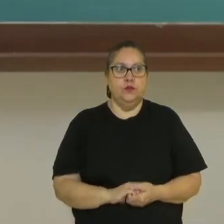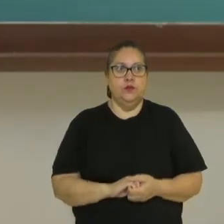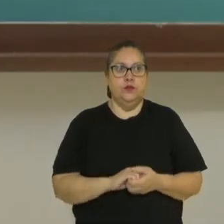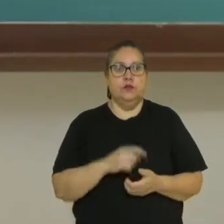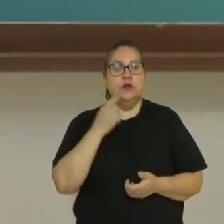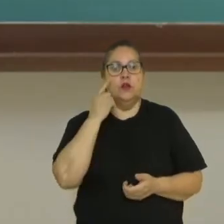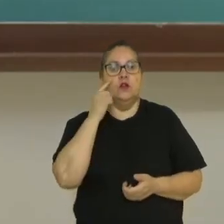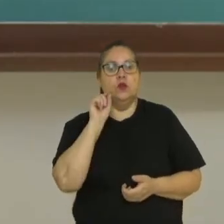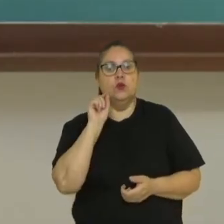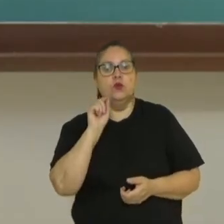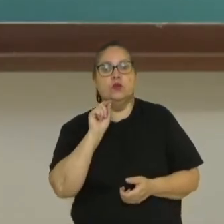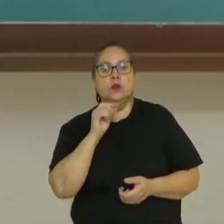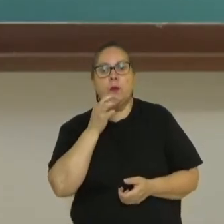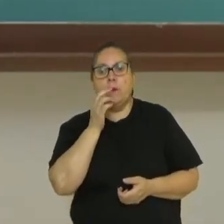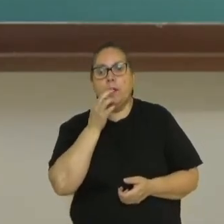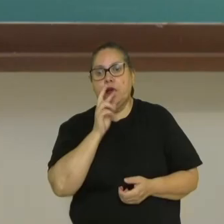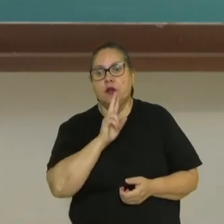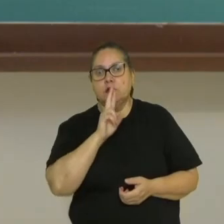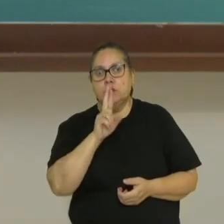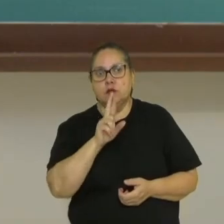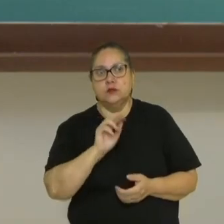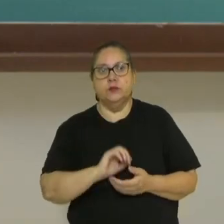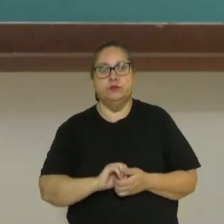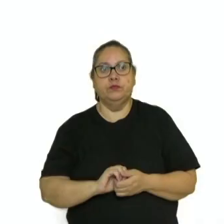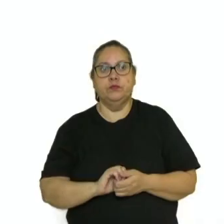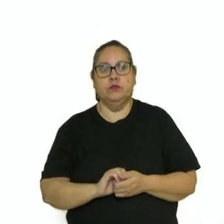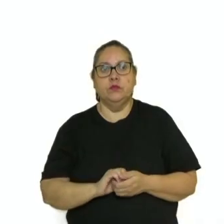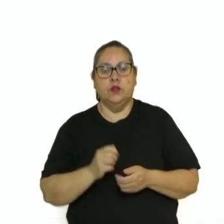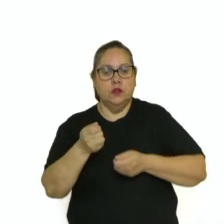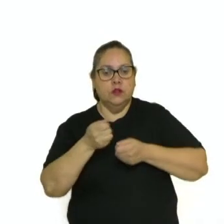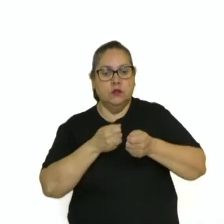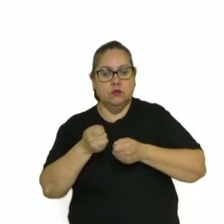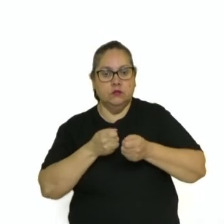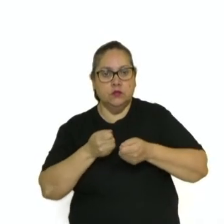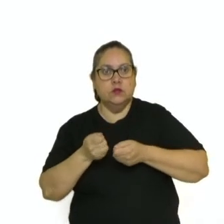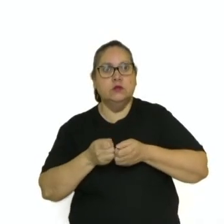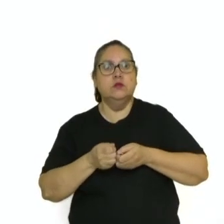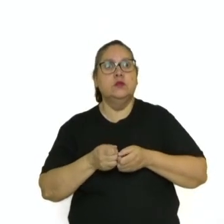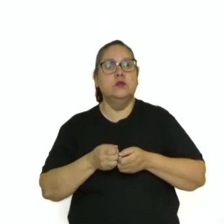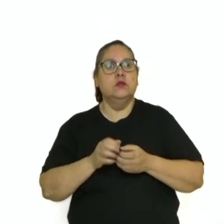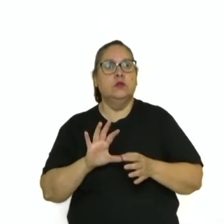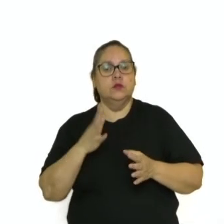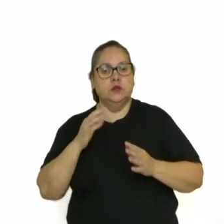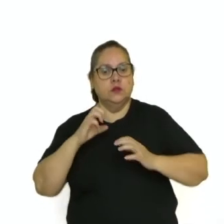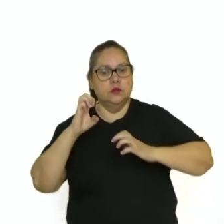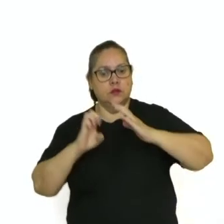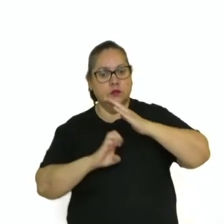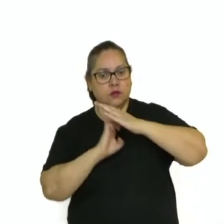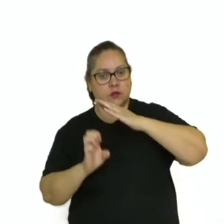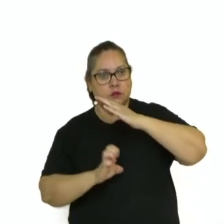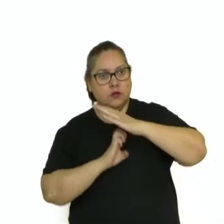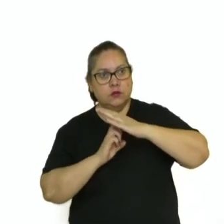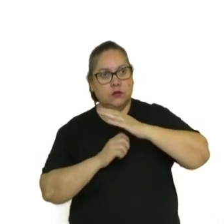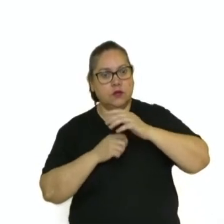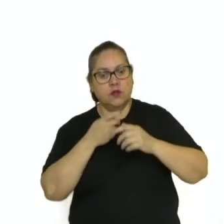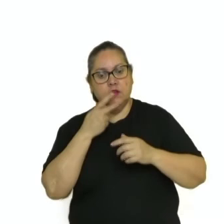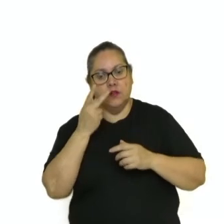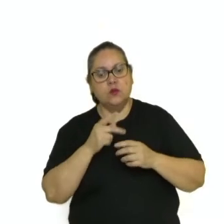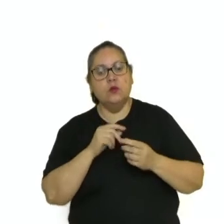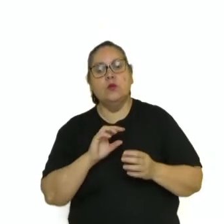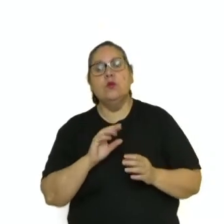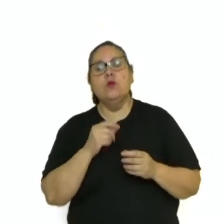Vamos ver como fica uma possível resposta, gente? Economia de mercado é quando as empresas que decidem